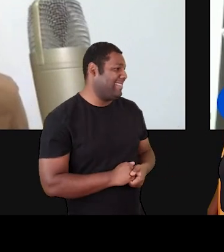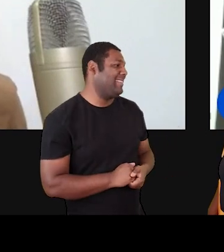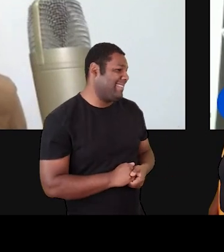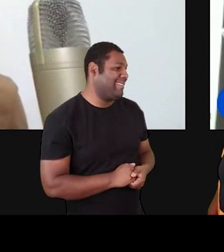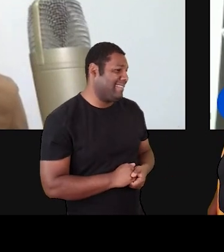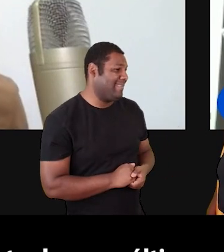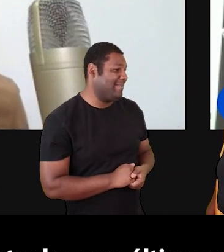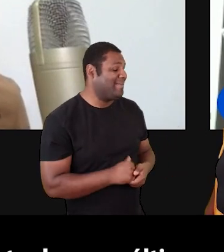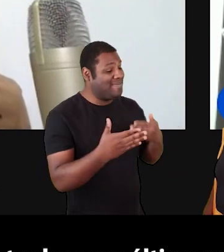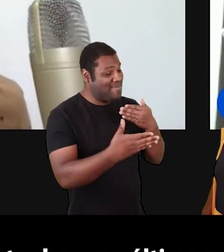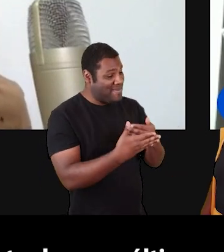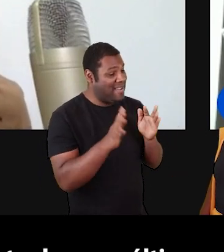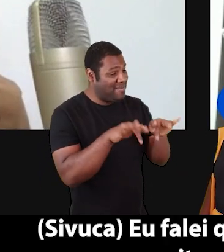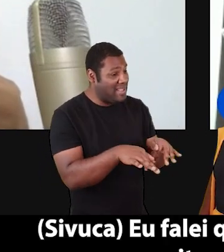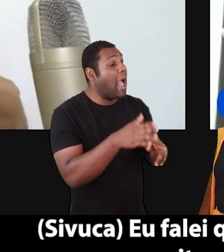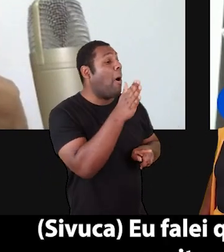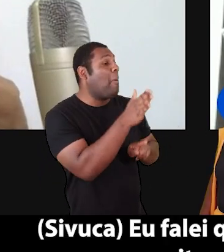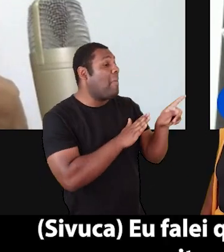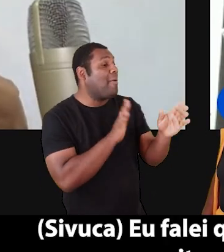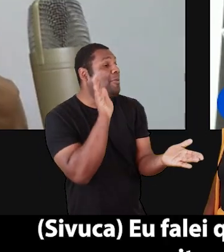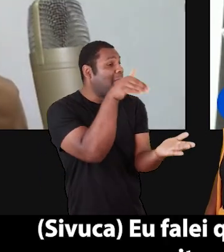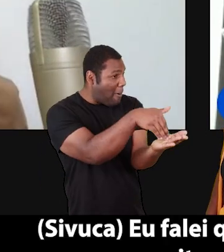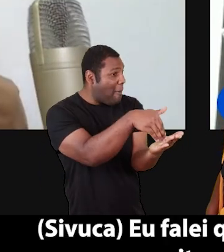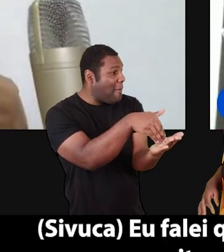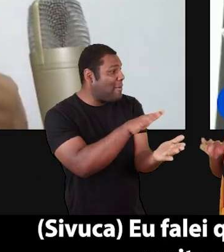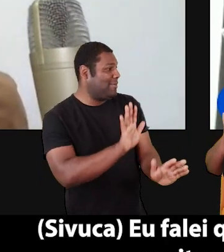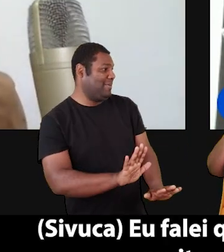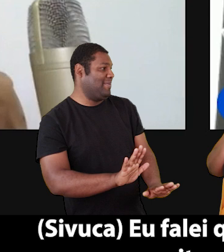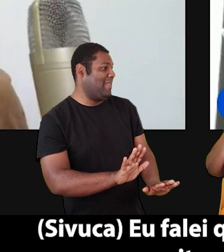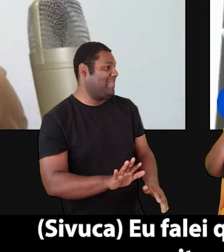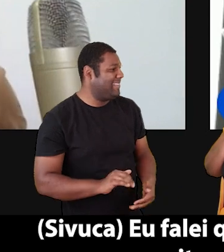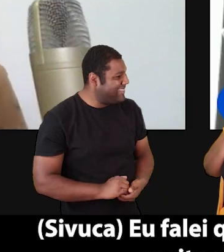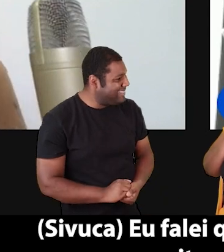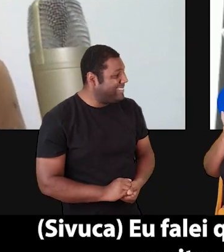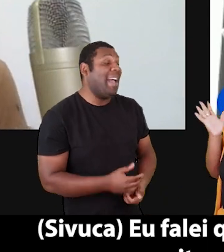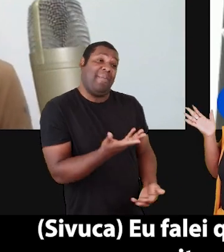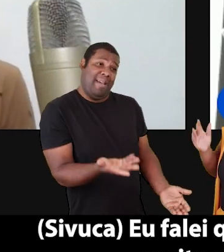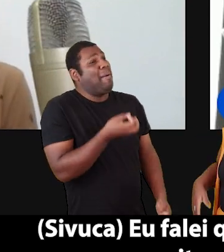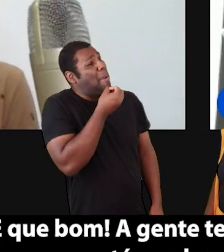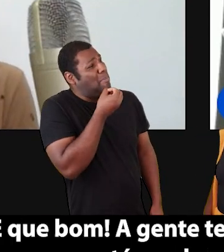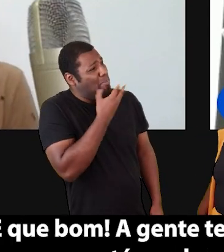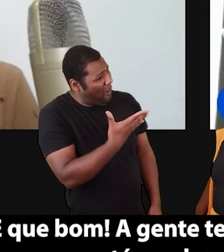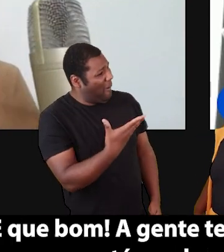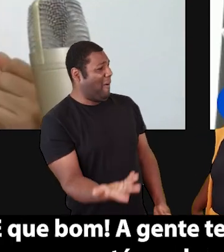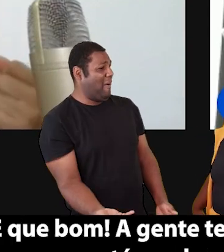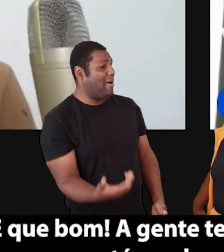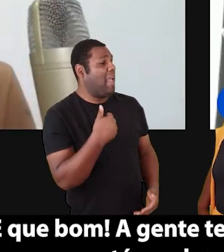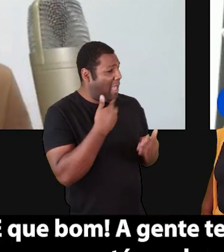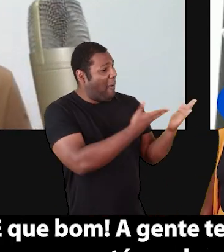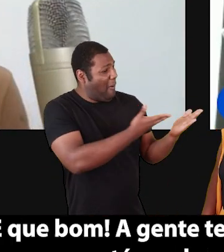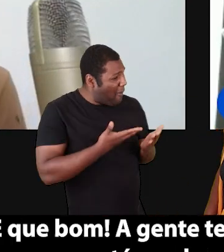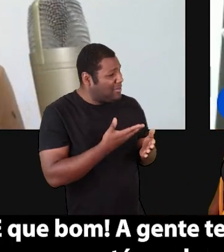finalmente. Eu tenho uma última pergunta para Eu falei que eu você. falava muito, hein? E que Eu disse que bom! eu falava. Não, a gente convidou